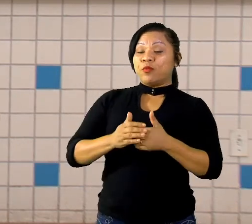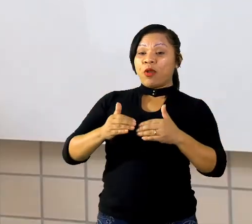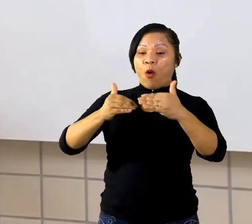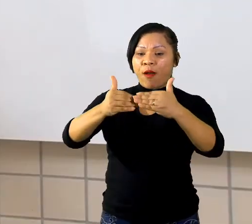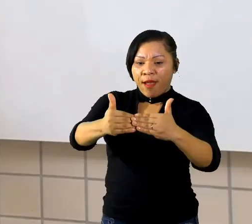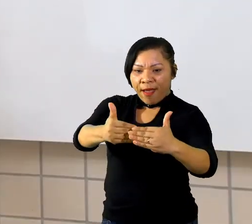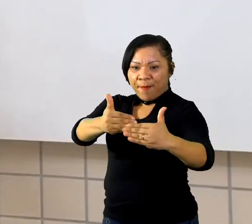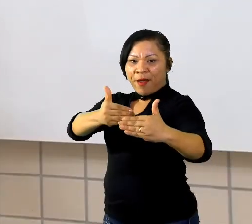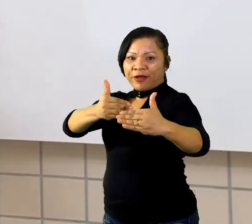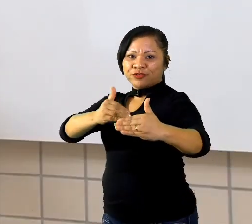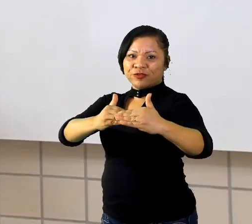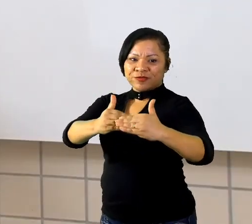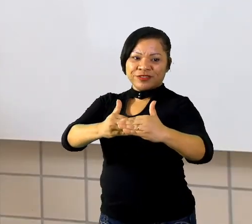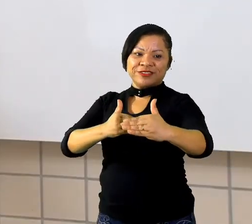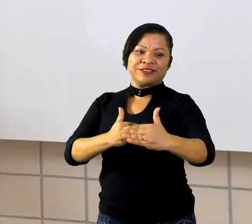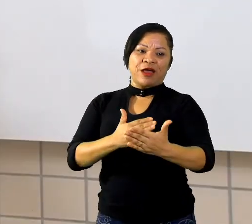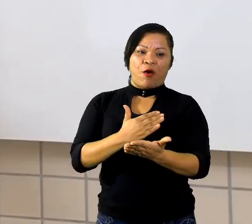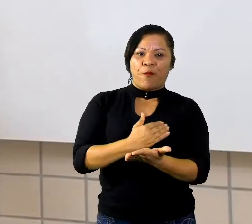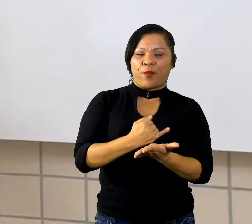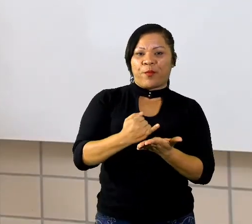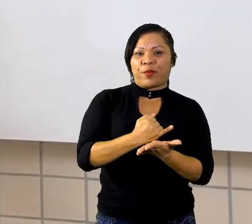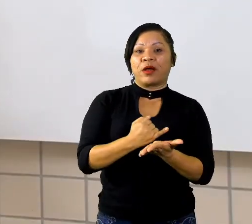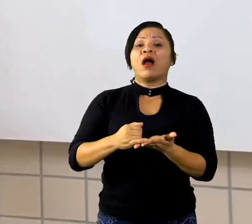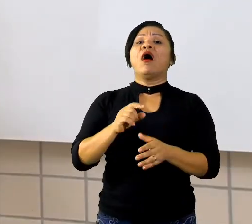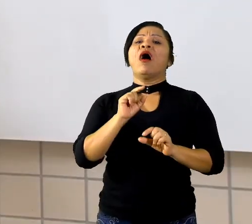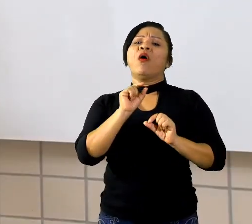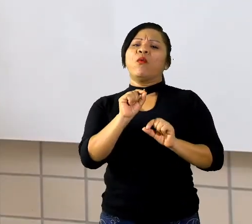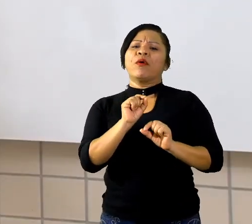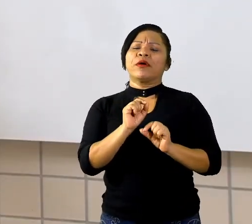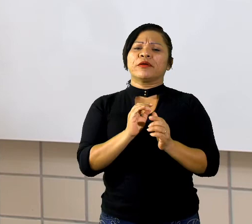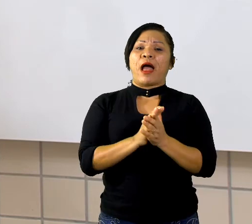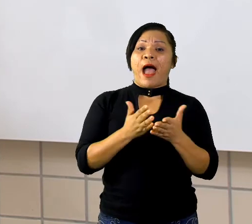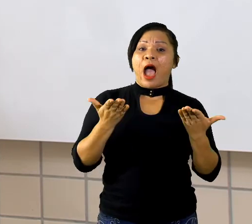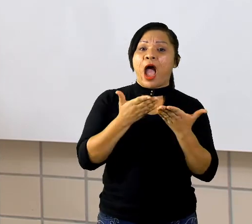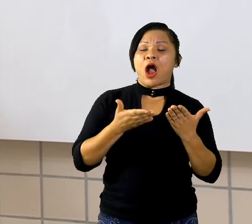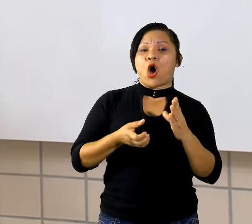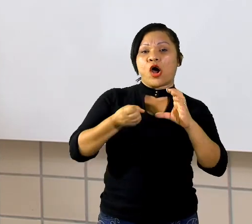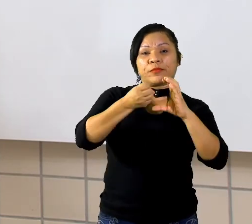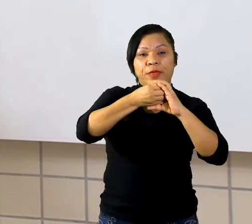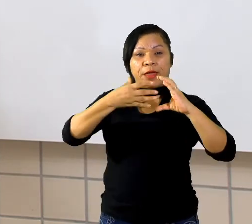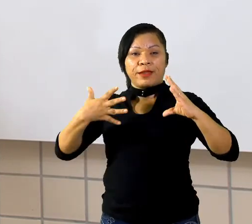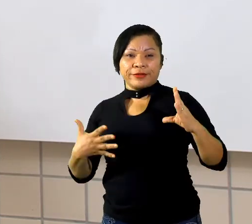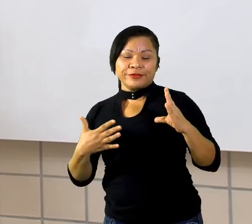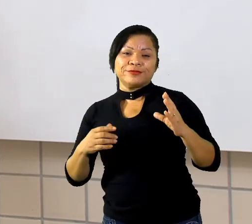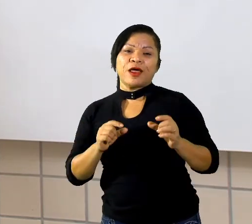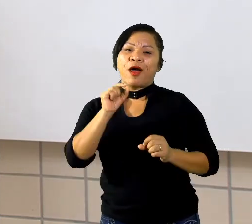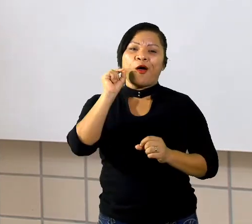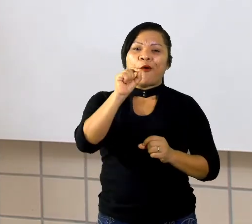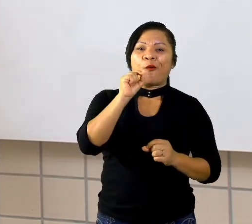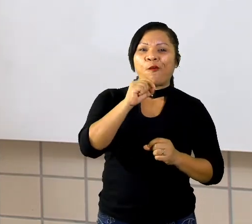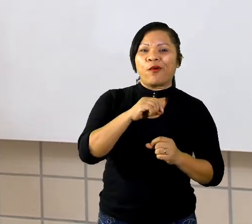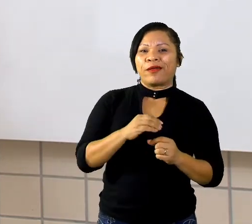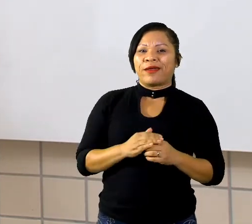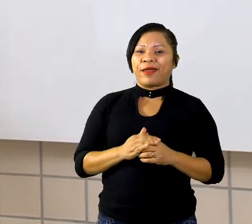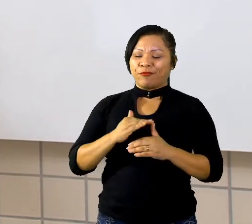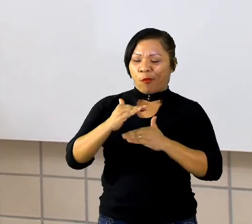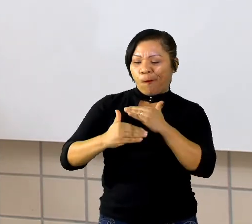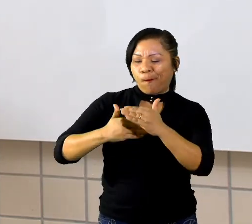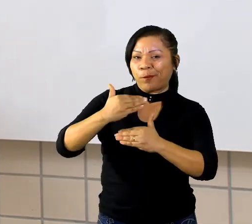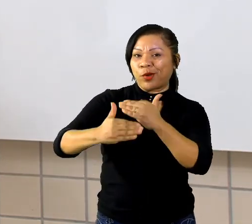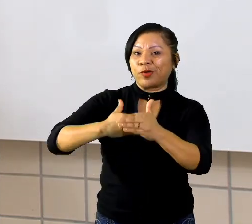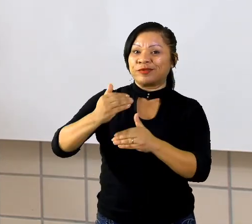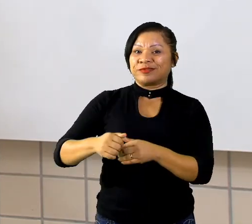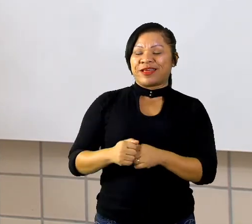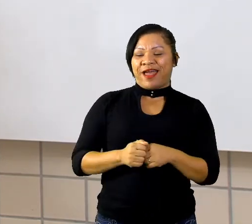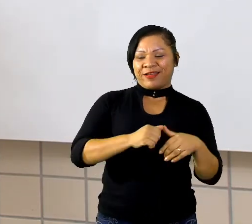região. Hoje, nós falamos um pouco das características de um processo que nós vamos vivenciar ao longo das próximas semanas,